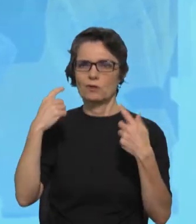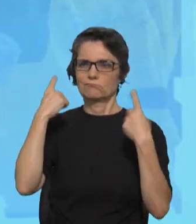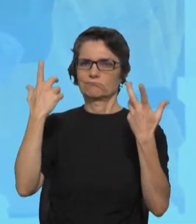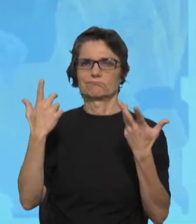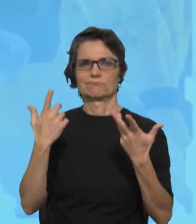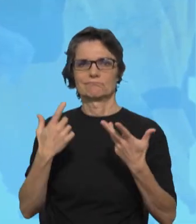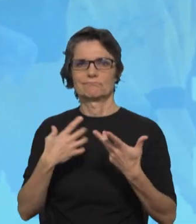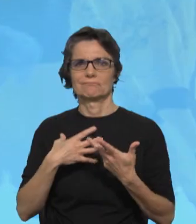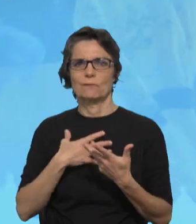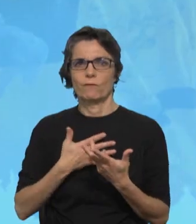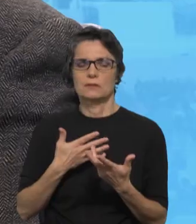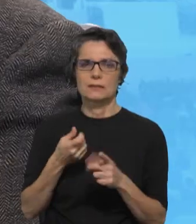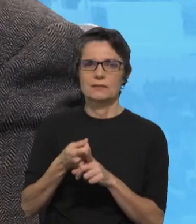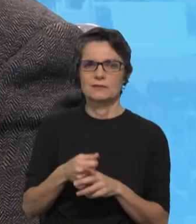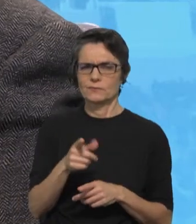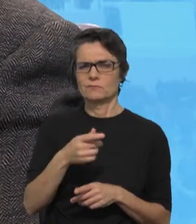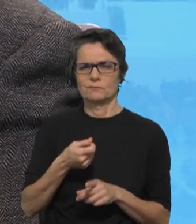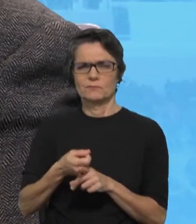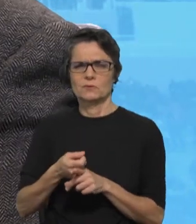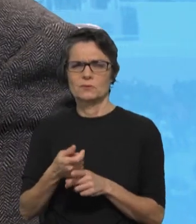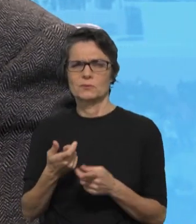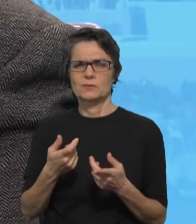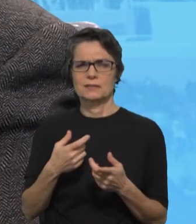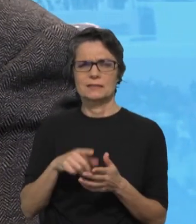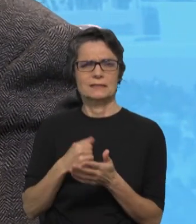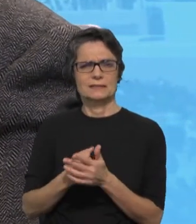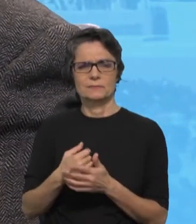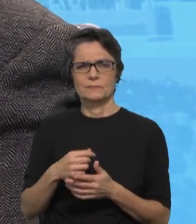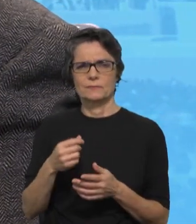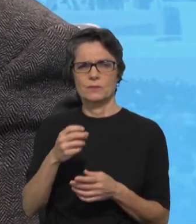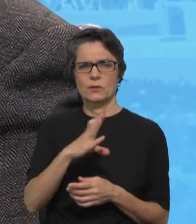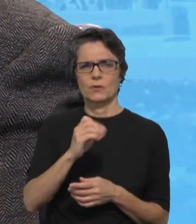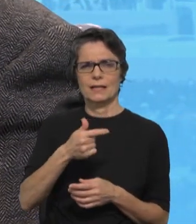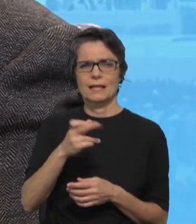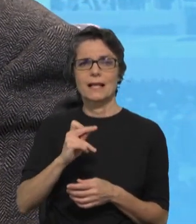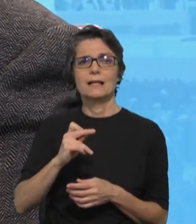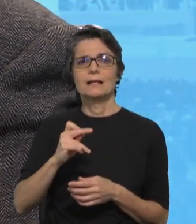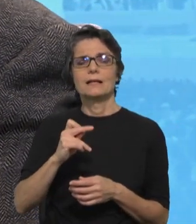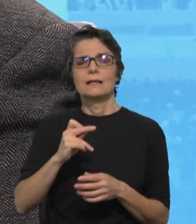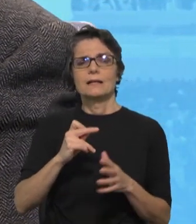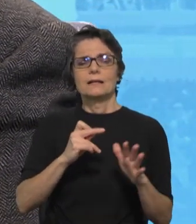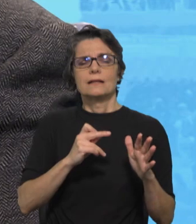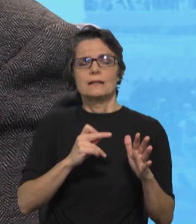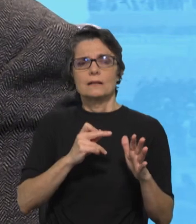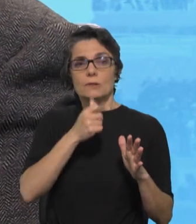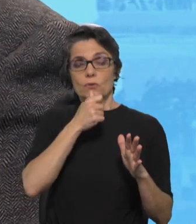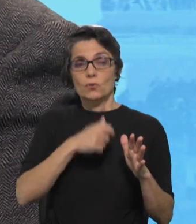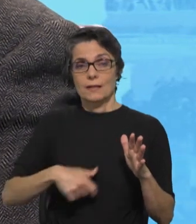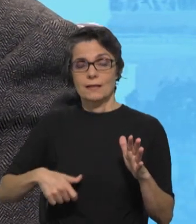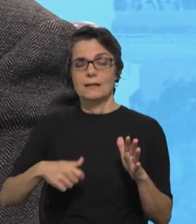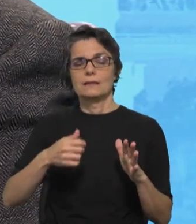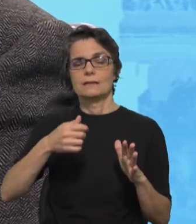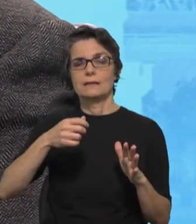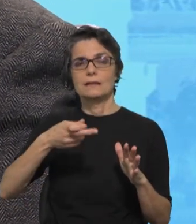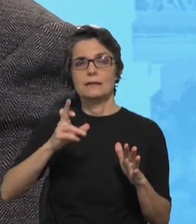de tensão, o Cardeal Ribeiro. Sim. Eu creio que é uma figura que não está suficientemente posta em